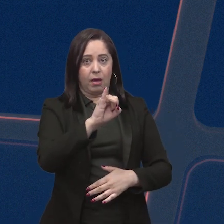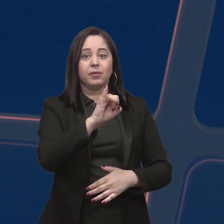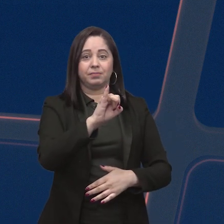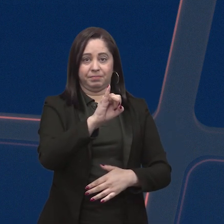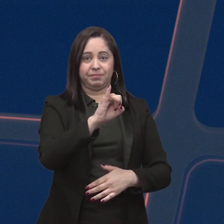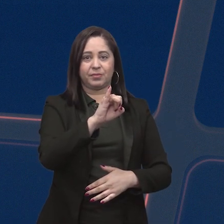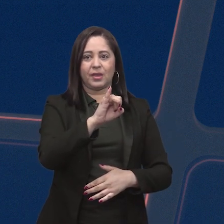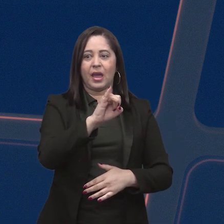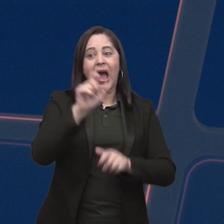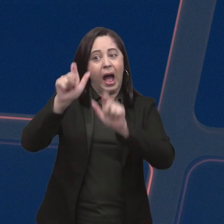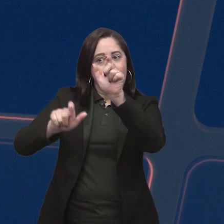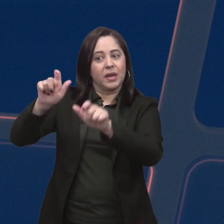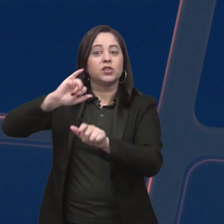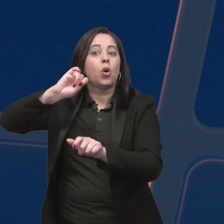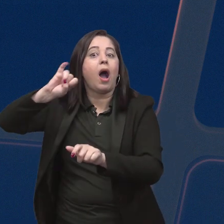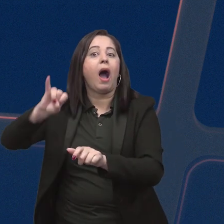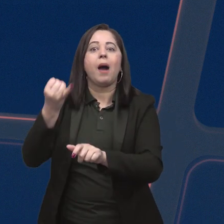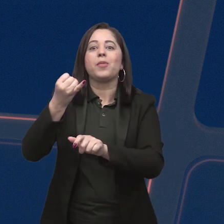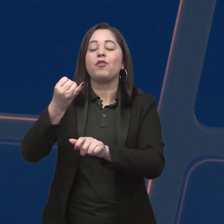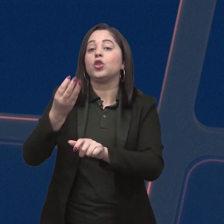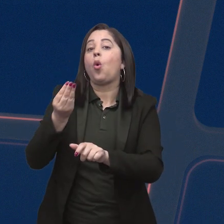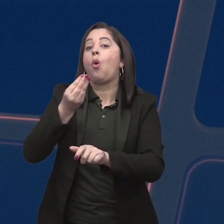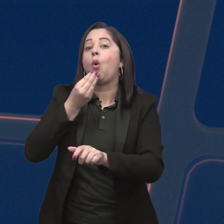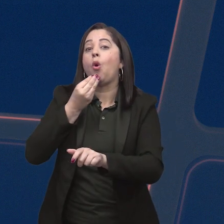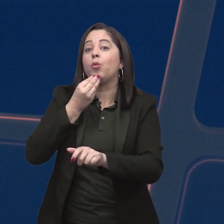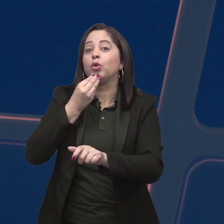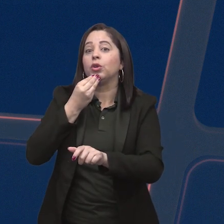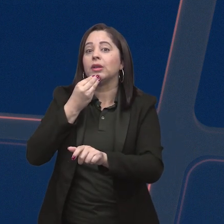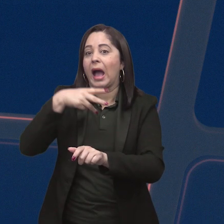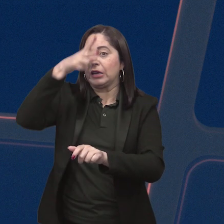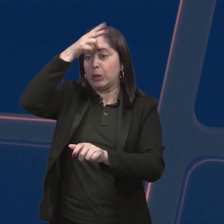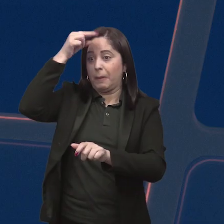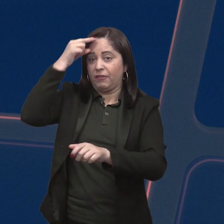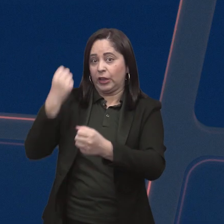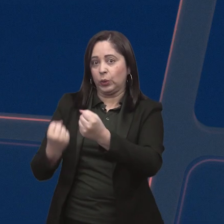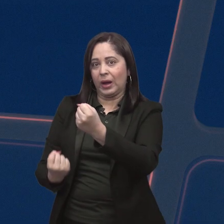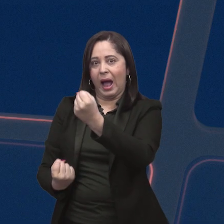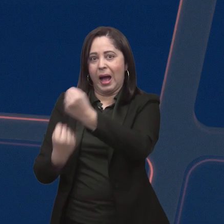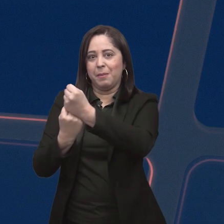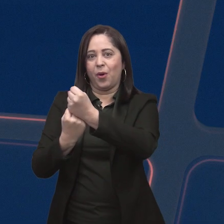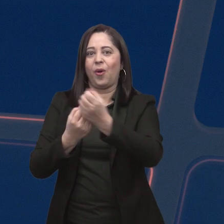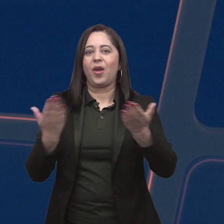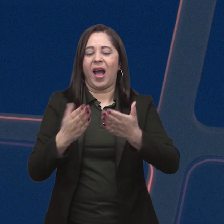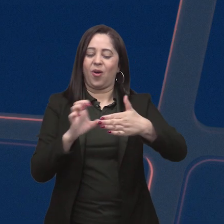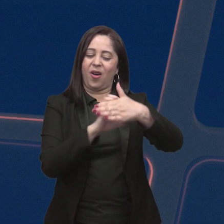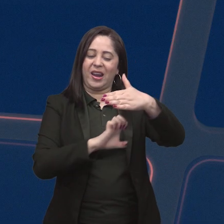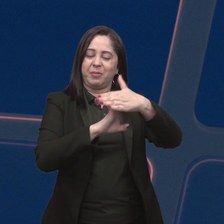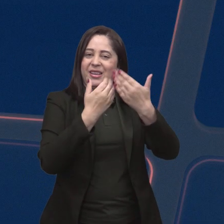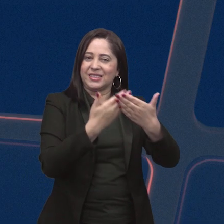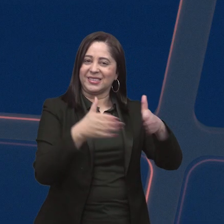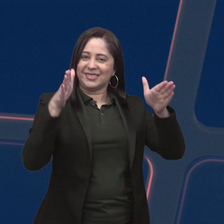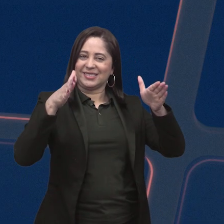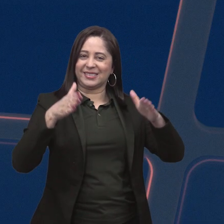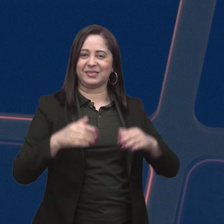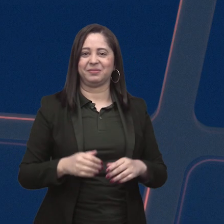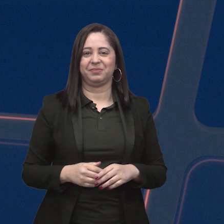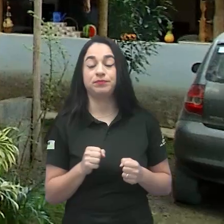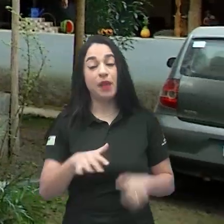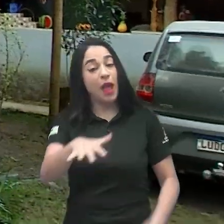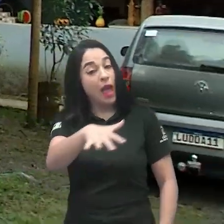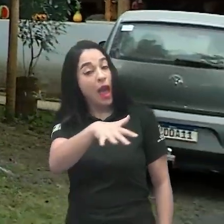os microempreendedores. Eles aproveitaram as facilidades e o apoio do poder público para tirar o sonho do